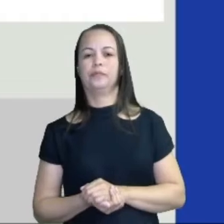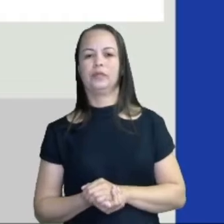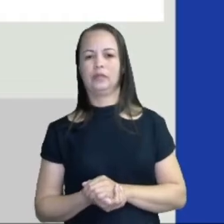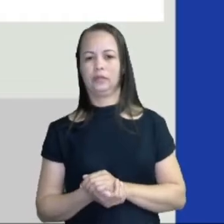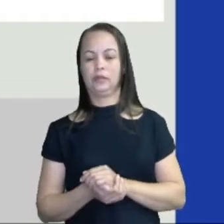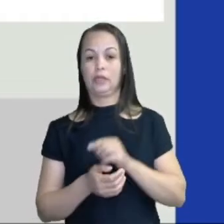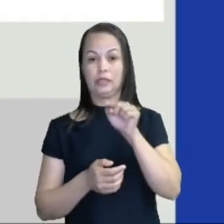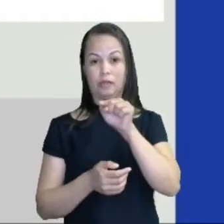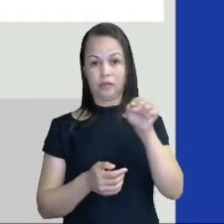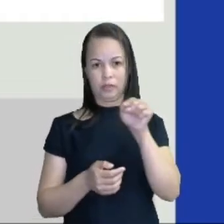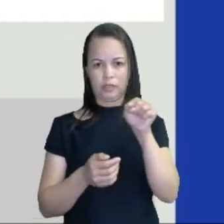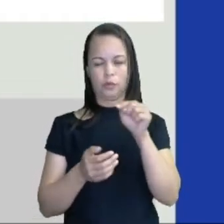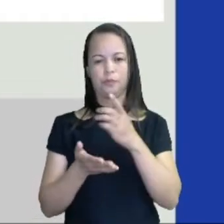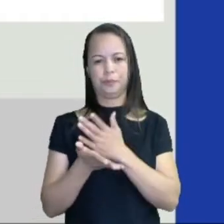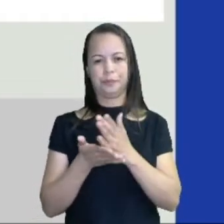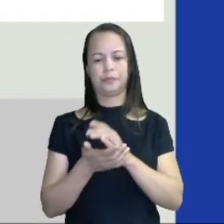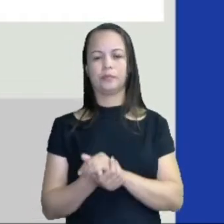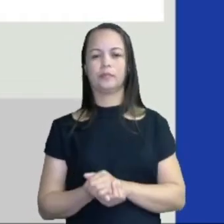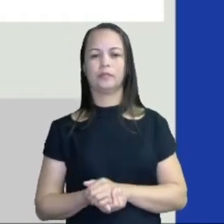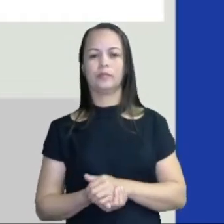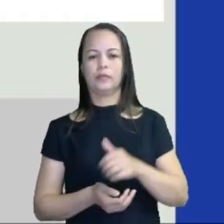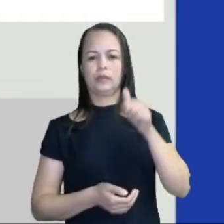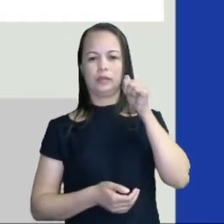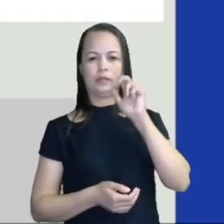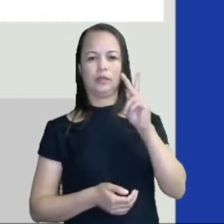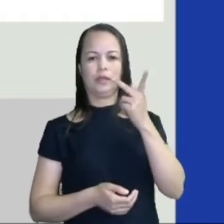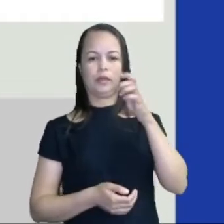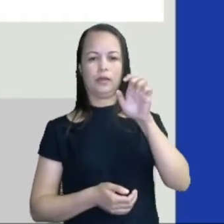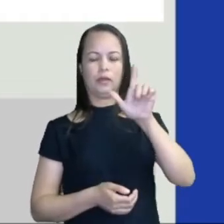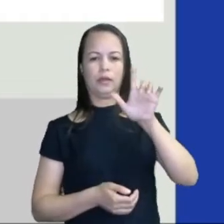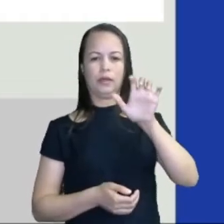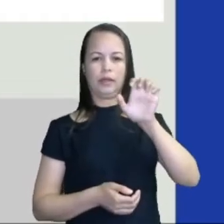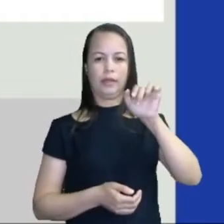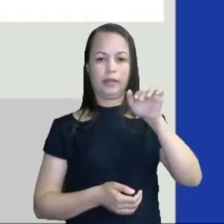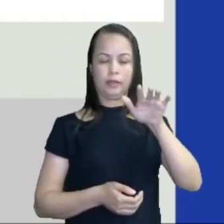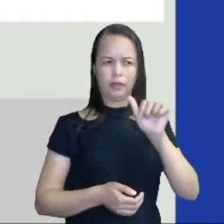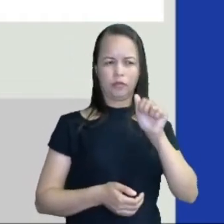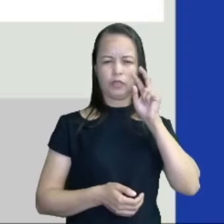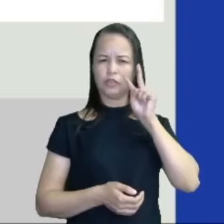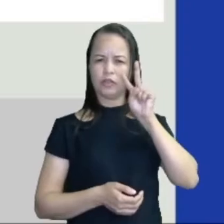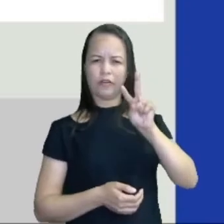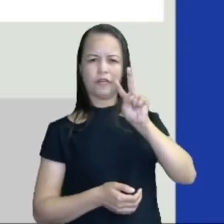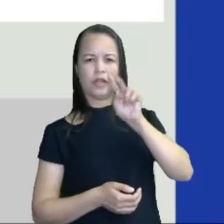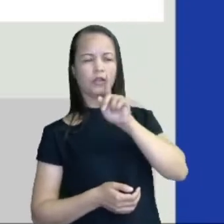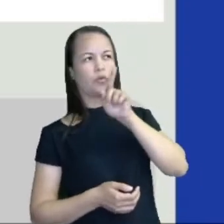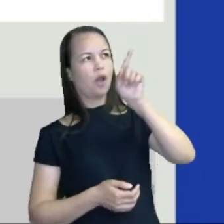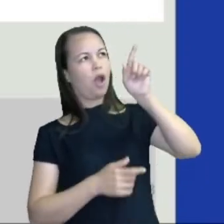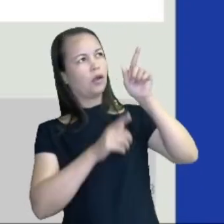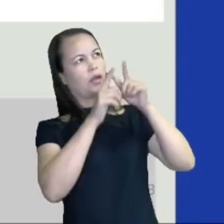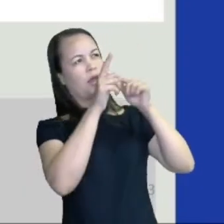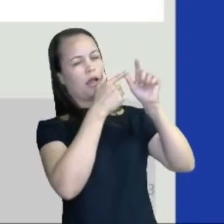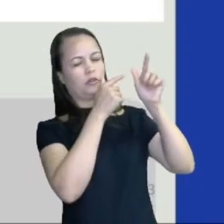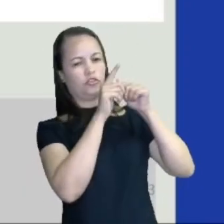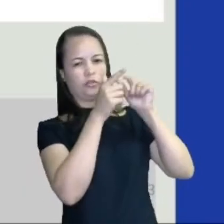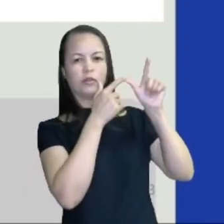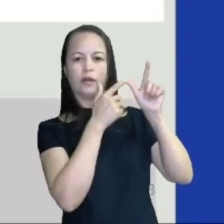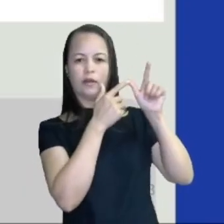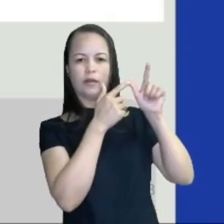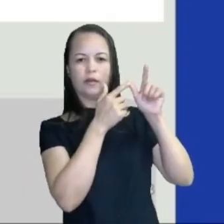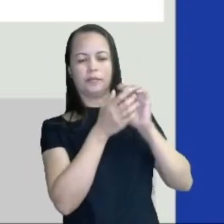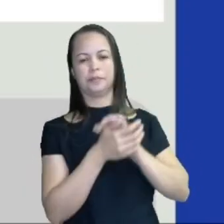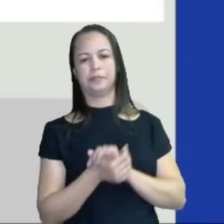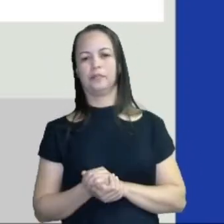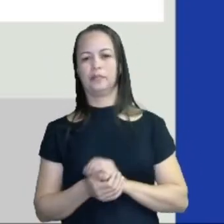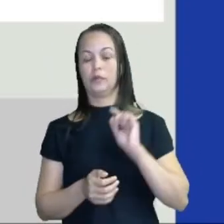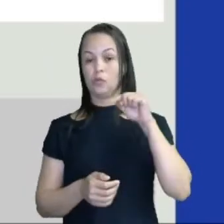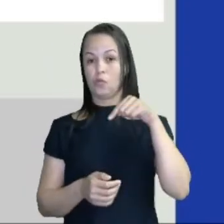Travessão, estou iniciando o diálogo. Helena, você está vendo aquela estrela? Certo? No